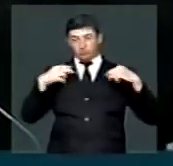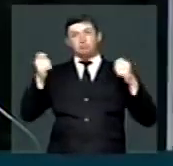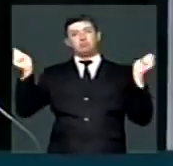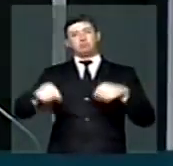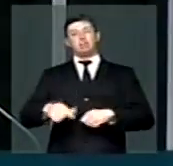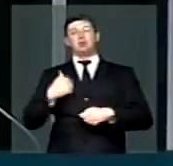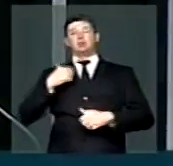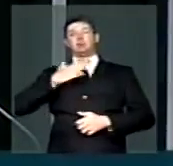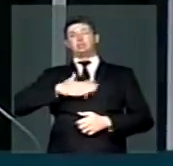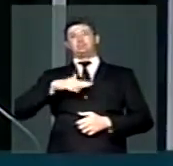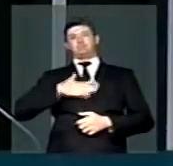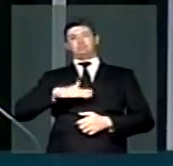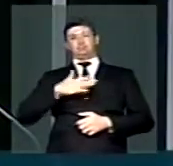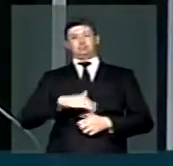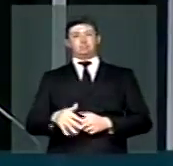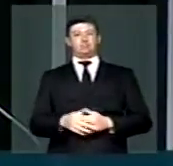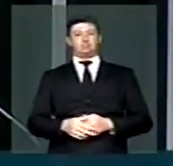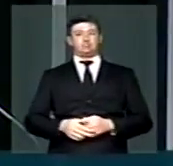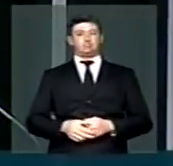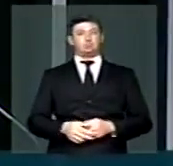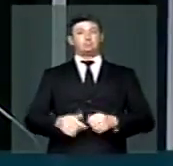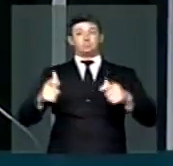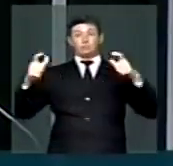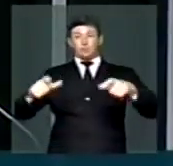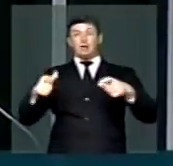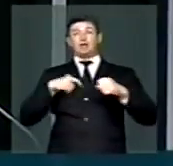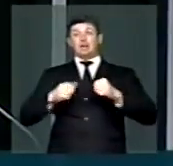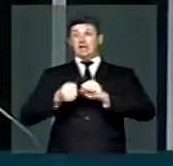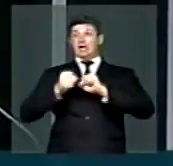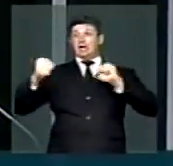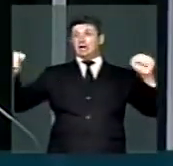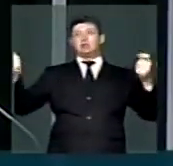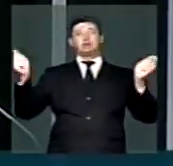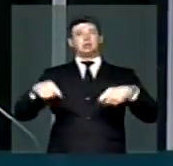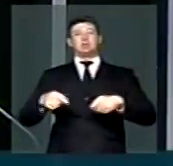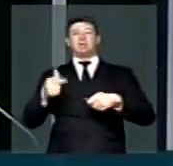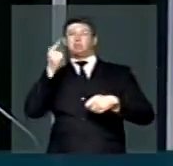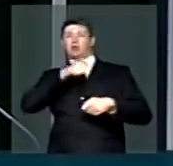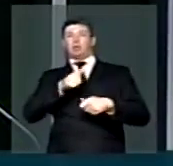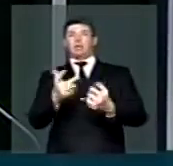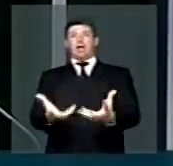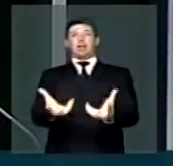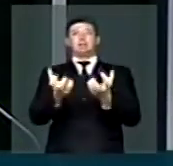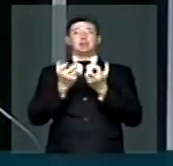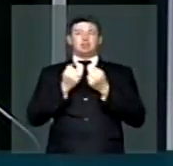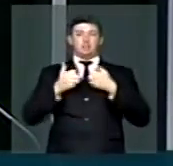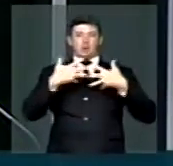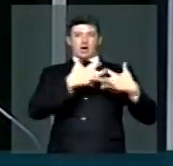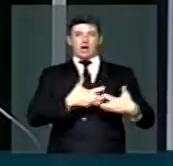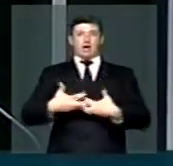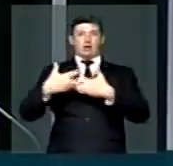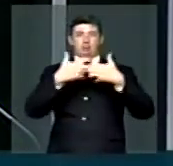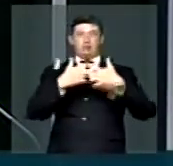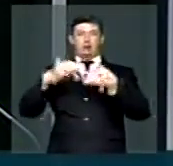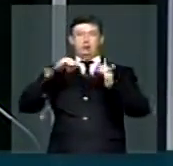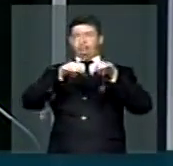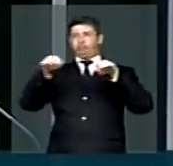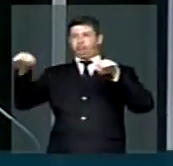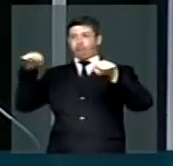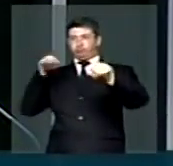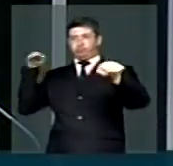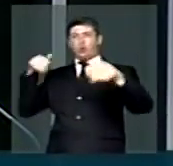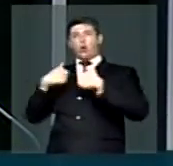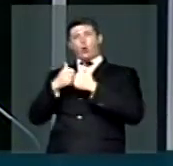descansar. Os pátios devem ser grandes e suficientes para acomodar os caminhões em sua totalidade,